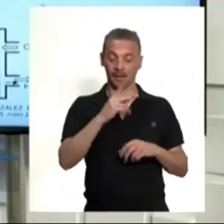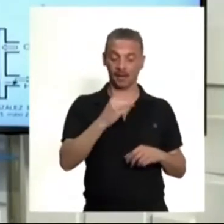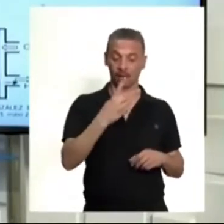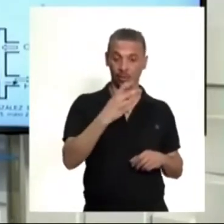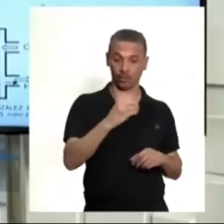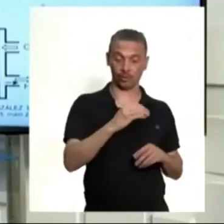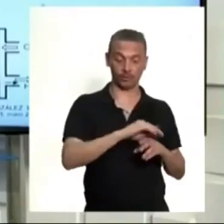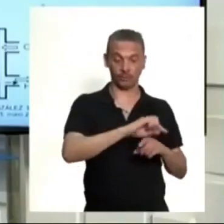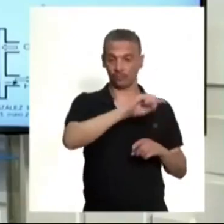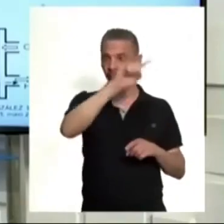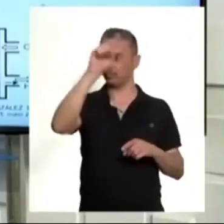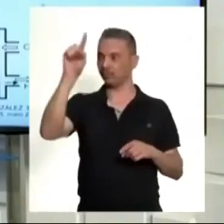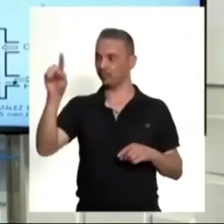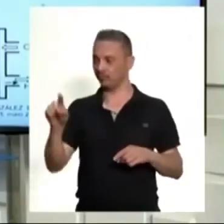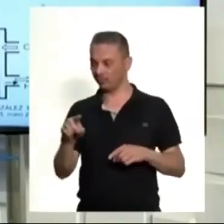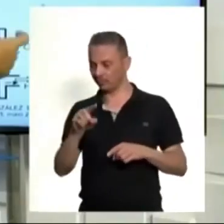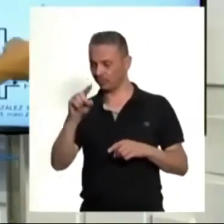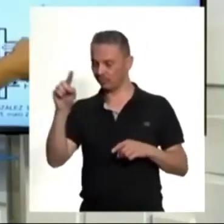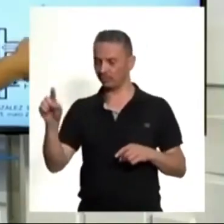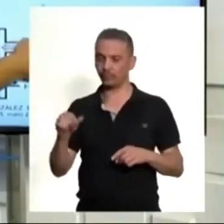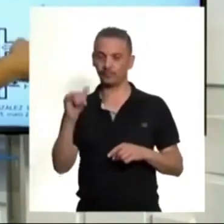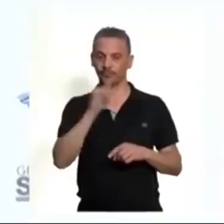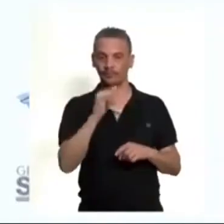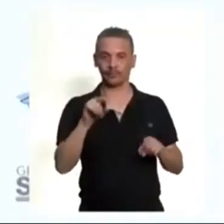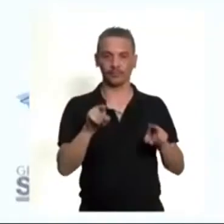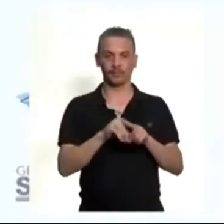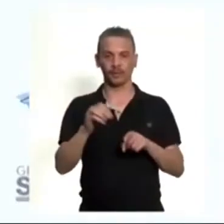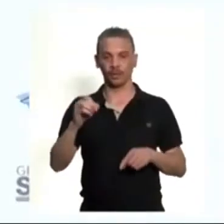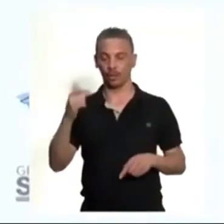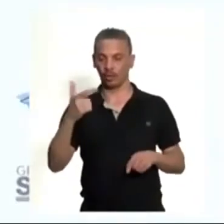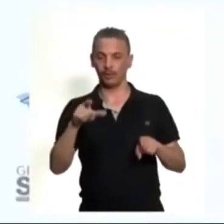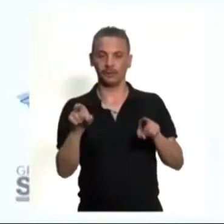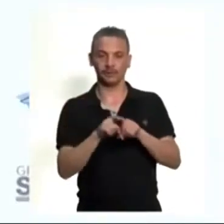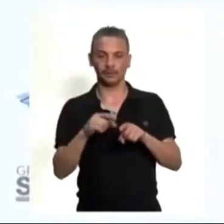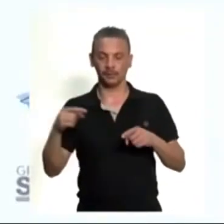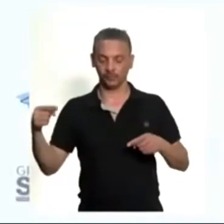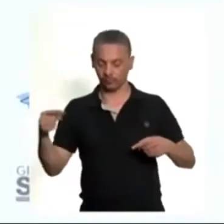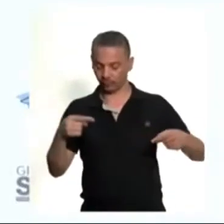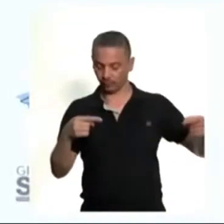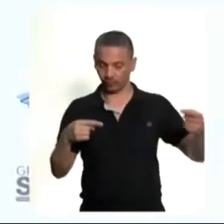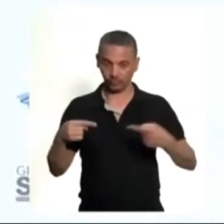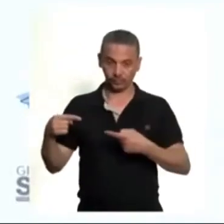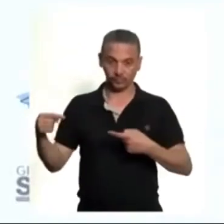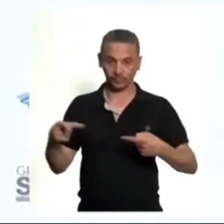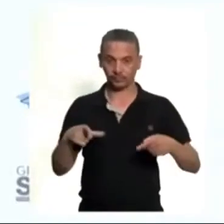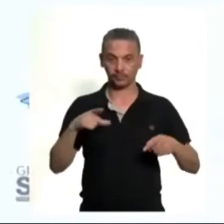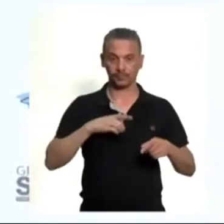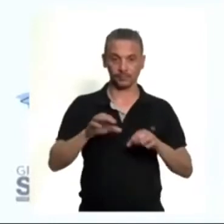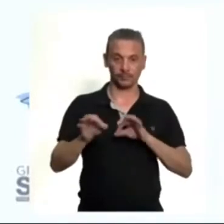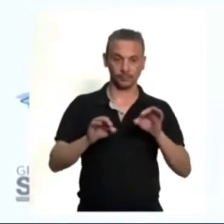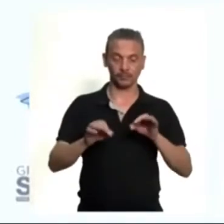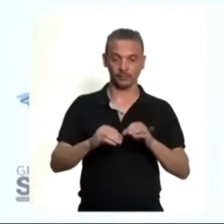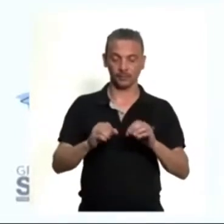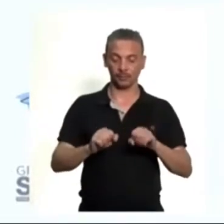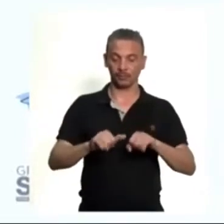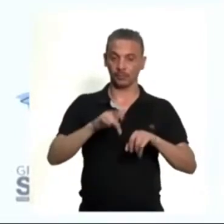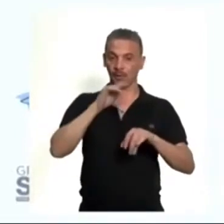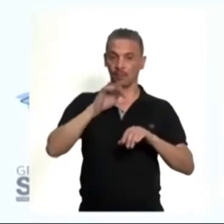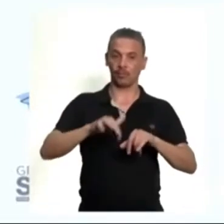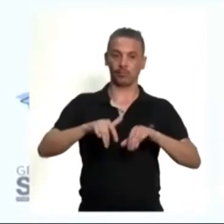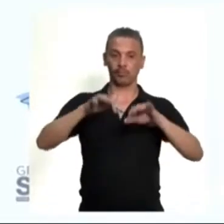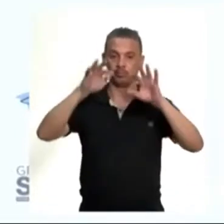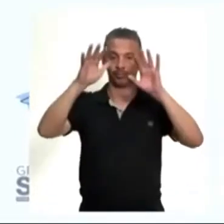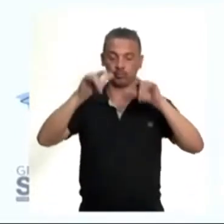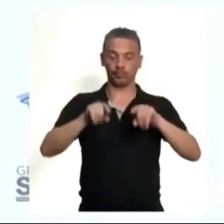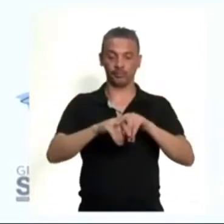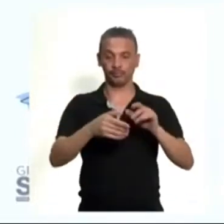corrente elétrica. Olha que legal, gente, olha no processo. Aqui o oxigênio do ar mesmo entra aqui, tá? Entra no processo, depois sai água aqui, ó. Excesso de